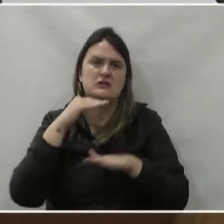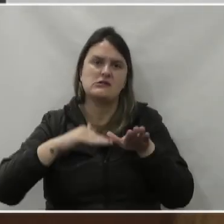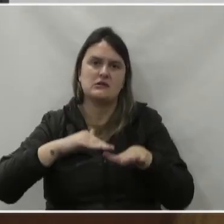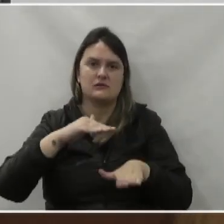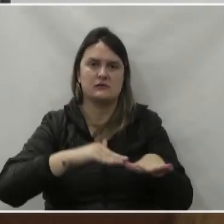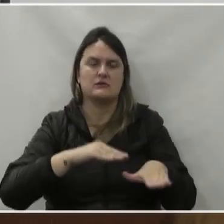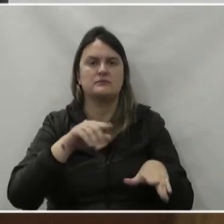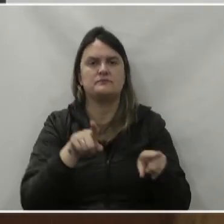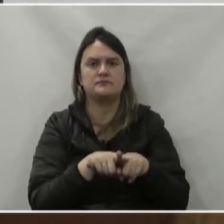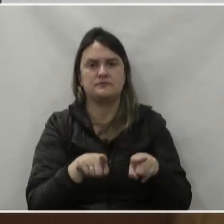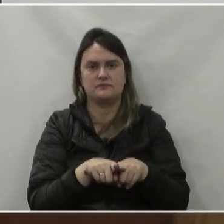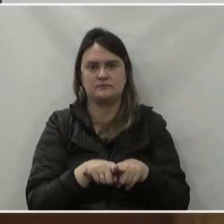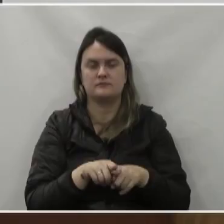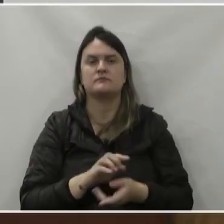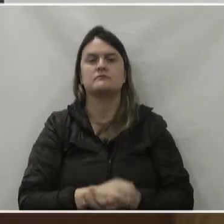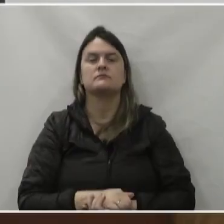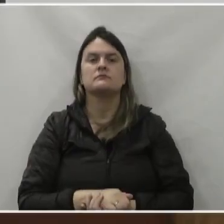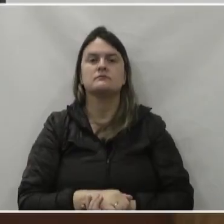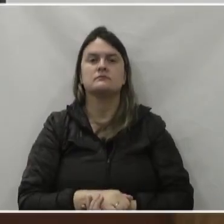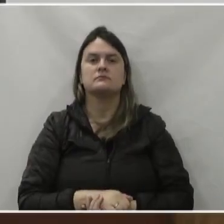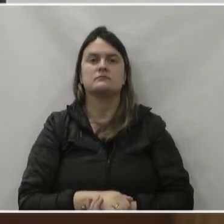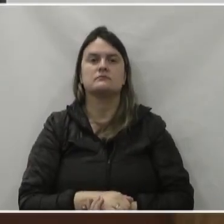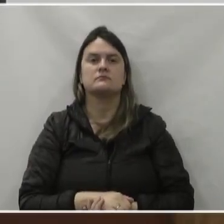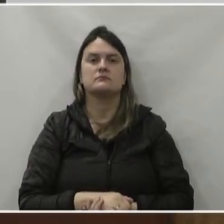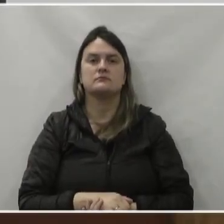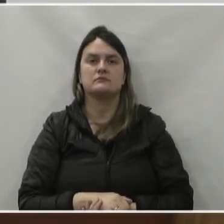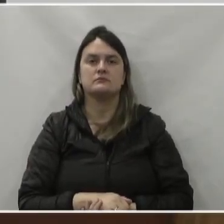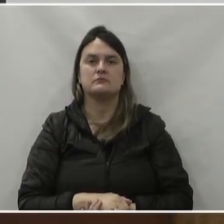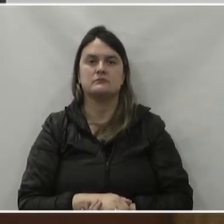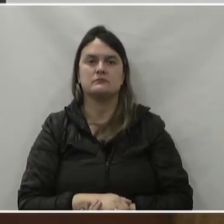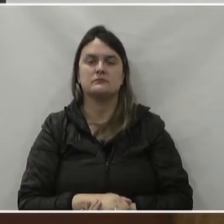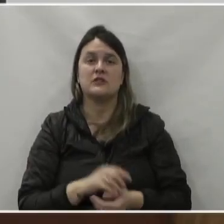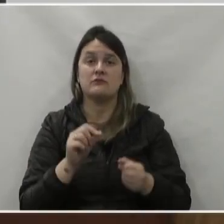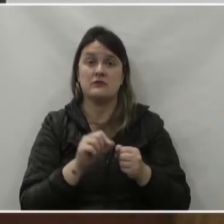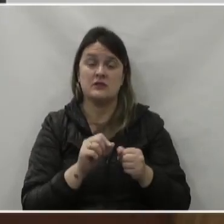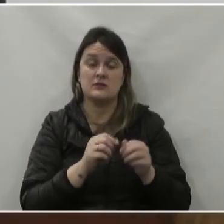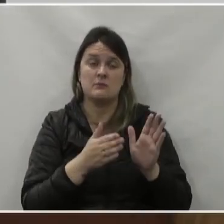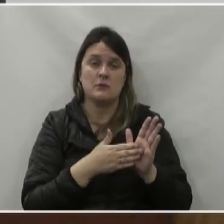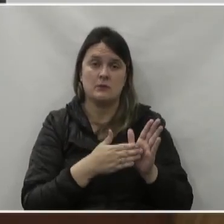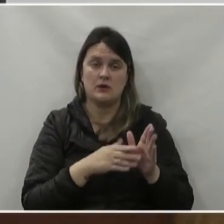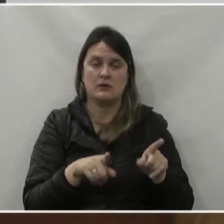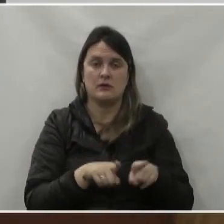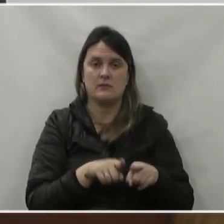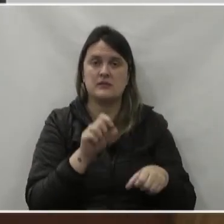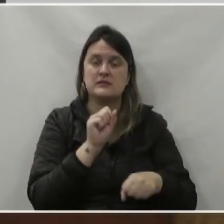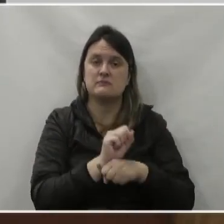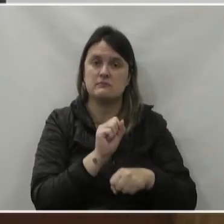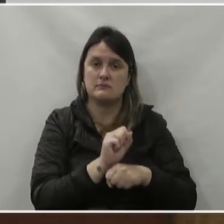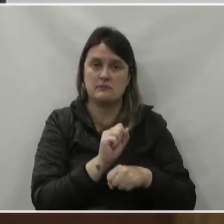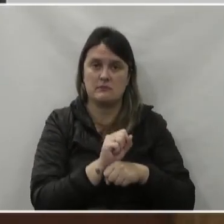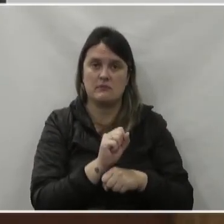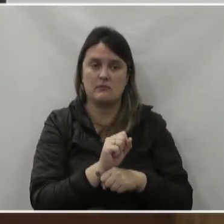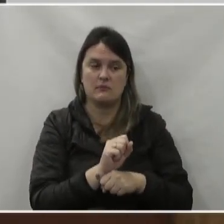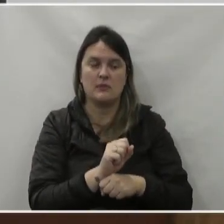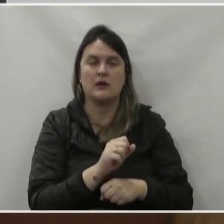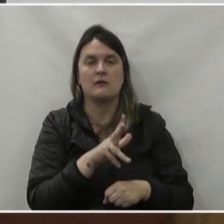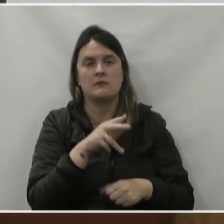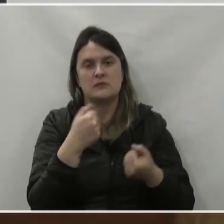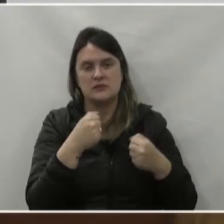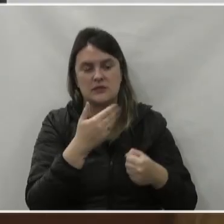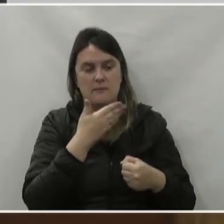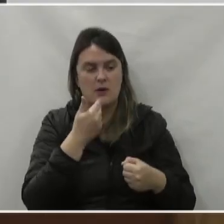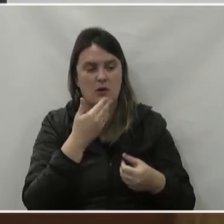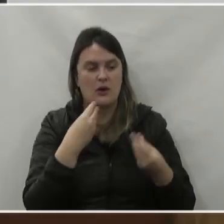bastante desníveis ali, bastante buracos, né, vereador? Então a gente entra com esse pedido aí também e aguarda ser atendido para melhorar